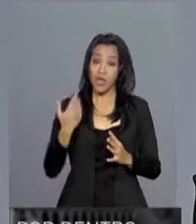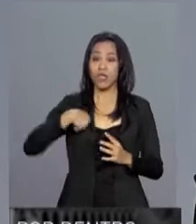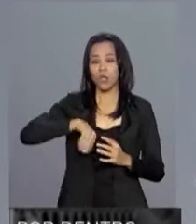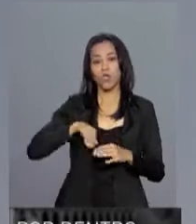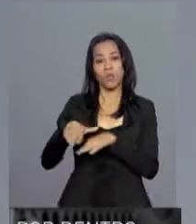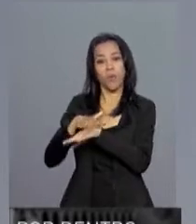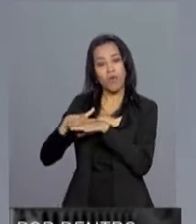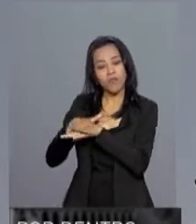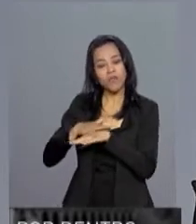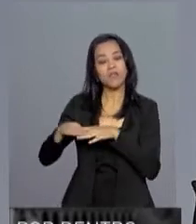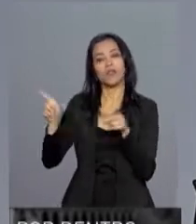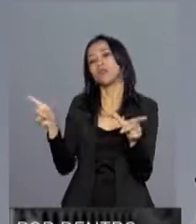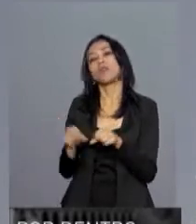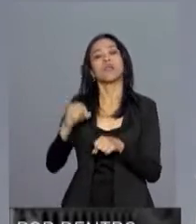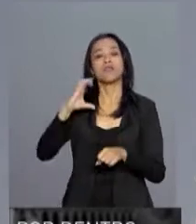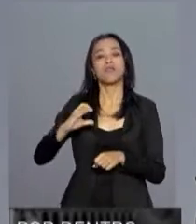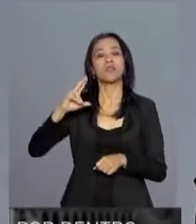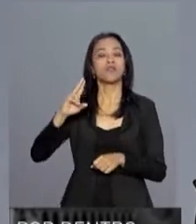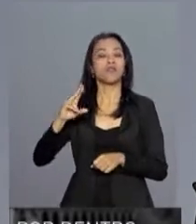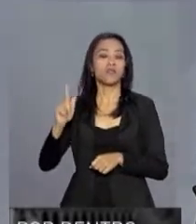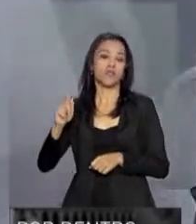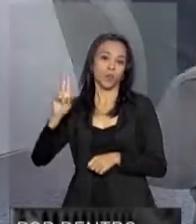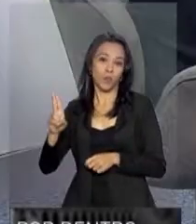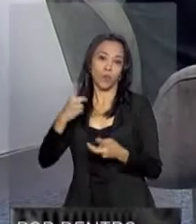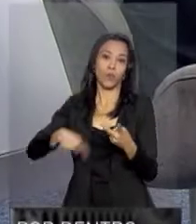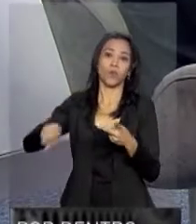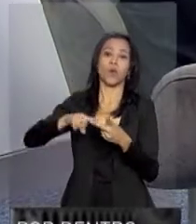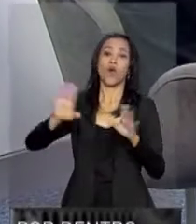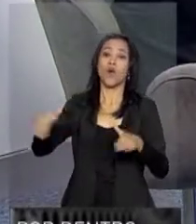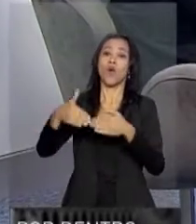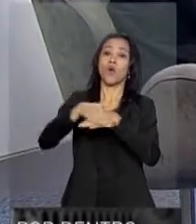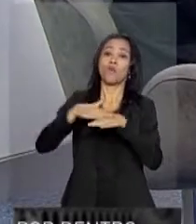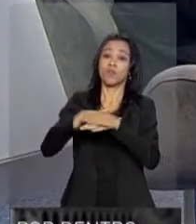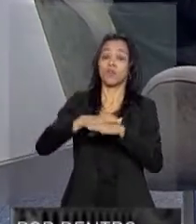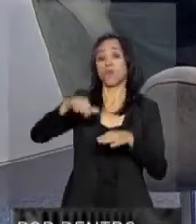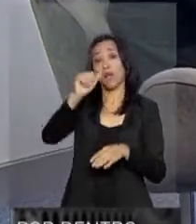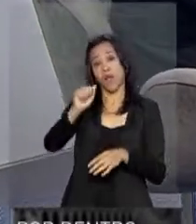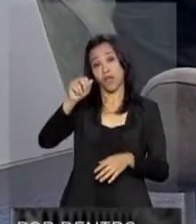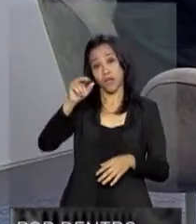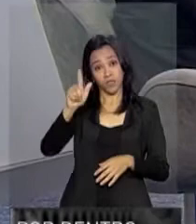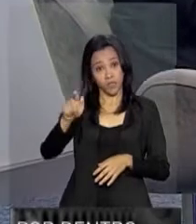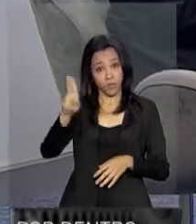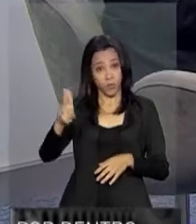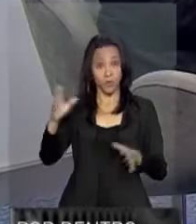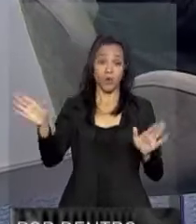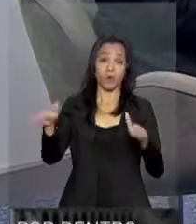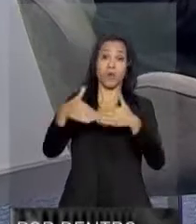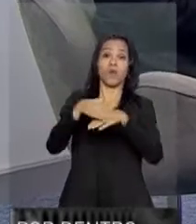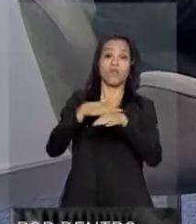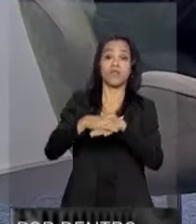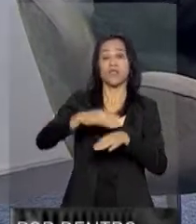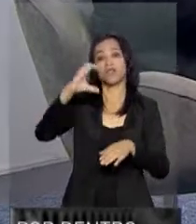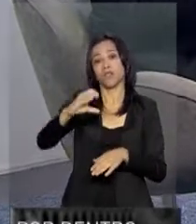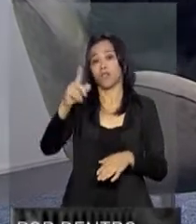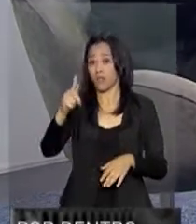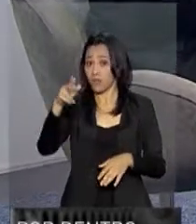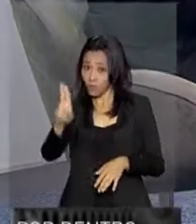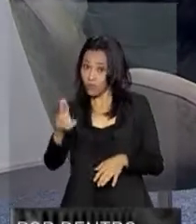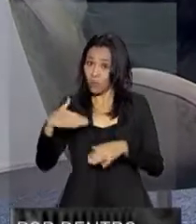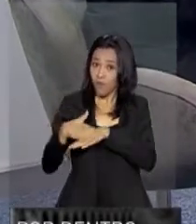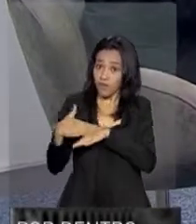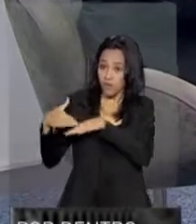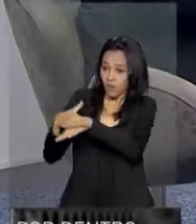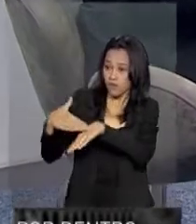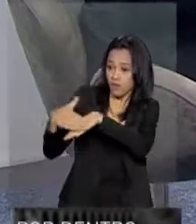a cg 1 com o tcu ué e com a gpu também no sentido de estabelecer é um mecanismo para o